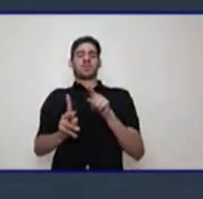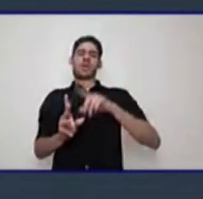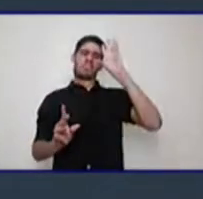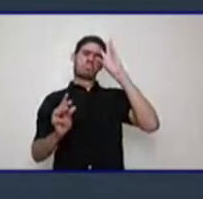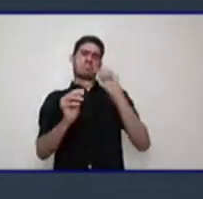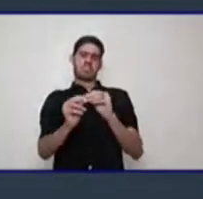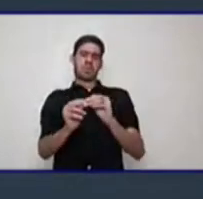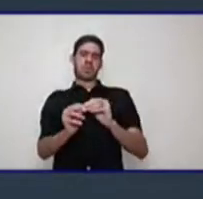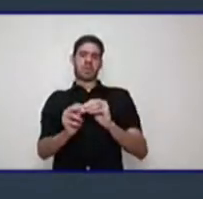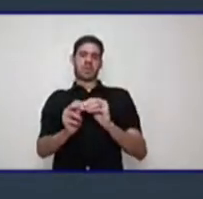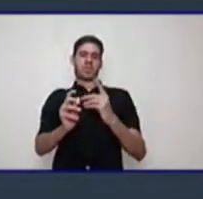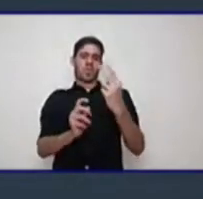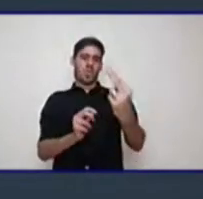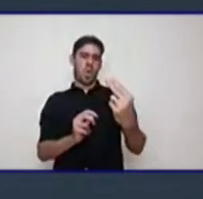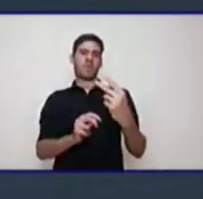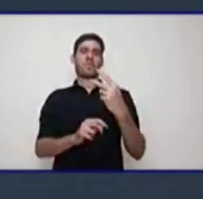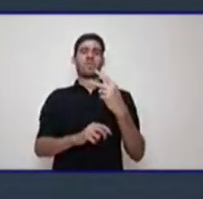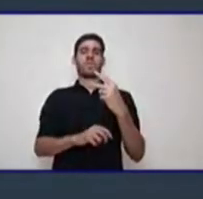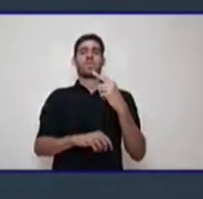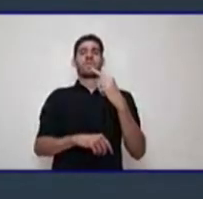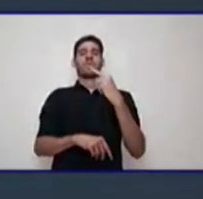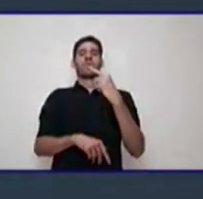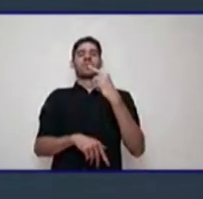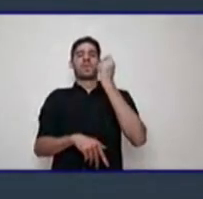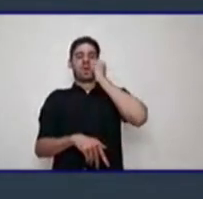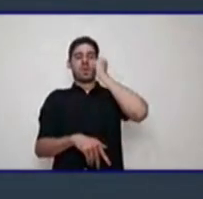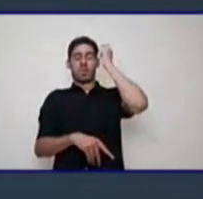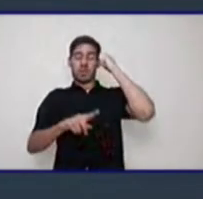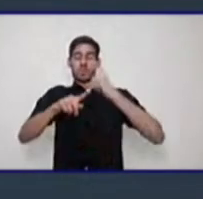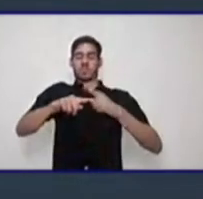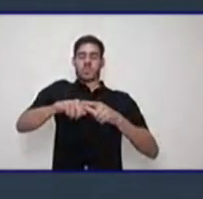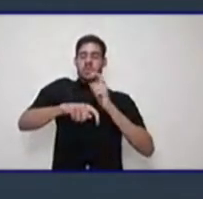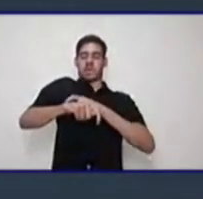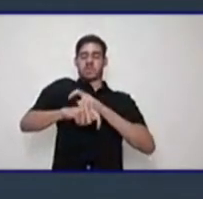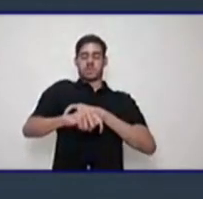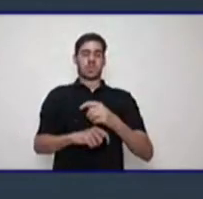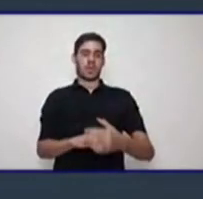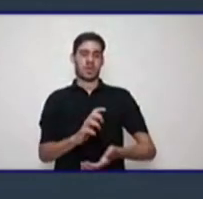assim como mencionou o ministro Alexandre, diante do adiantado da hora.